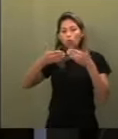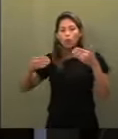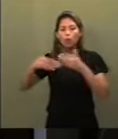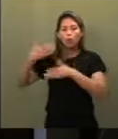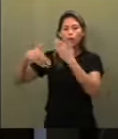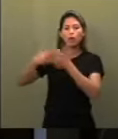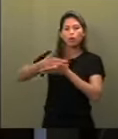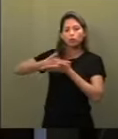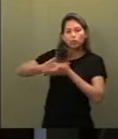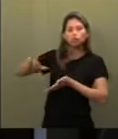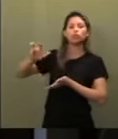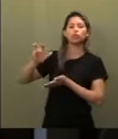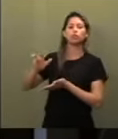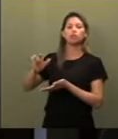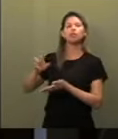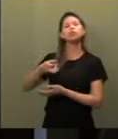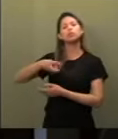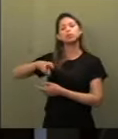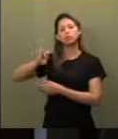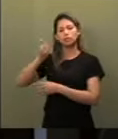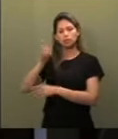define cinco